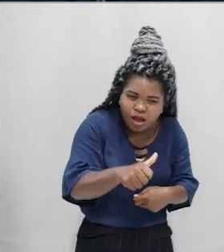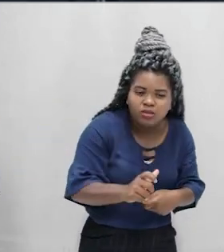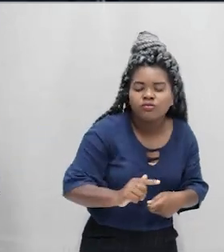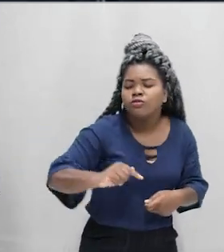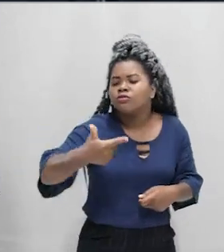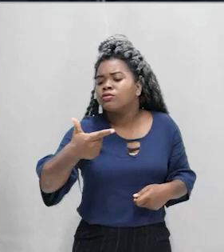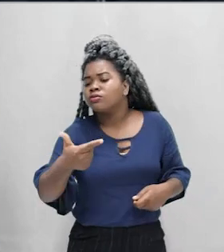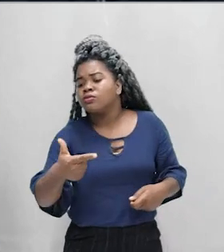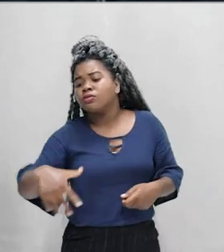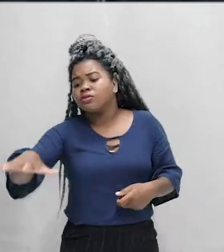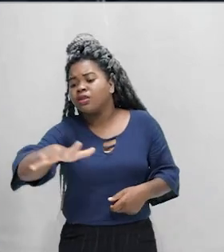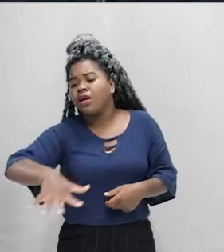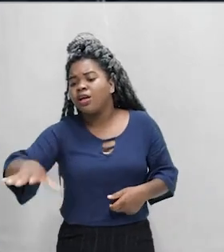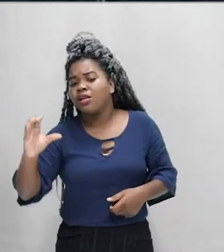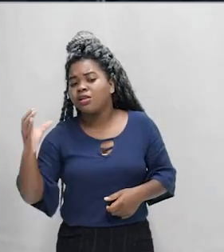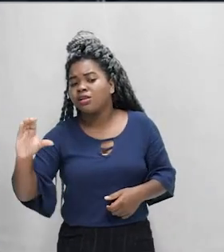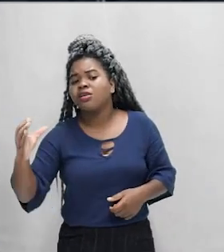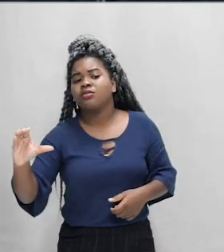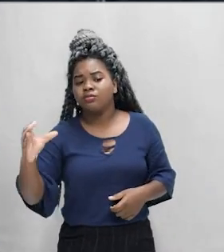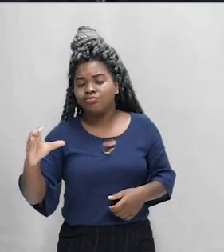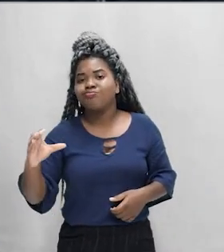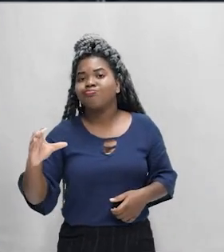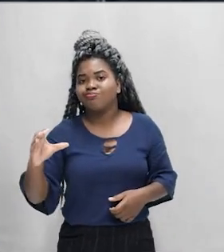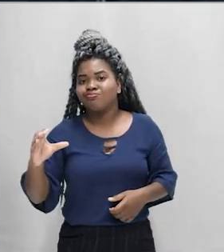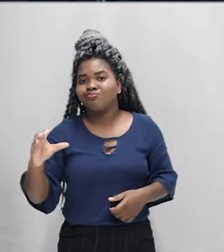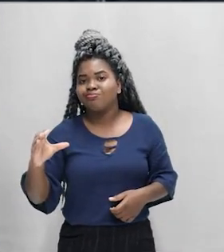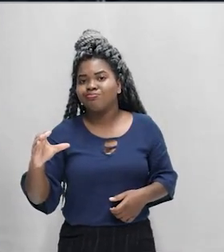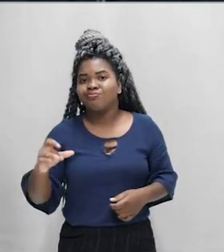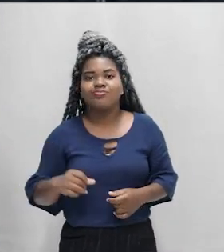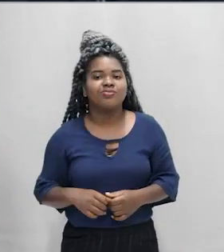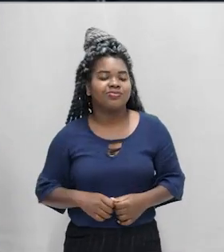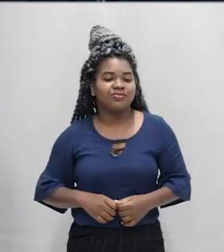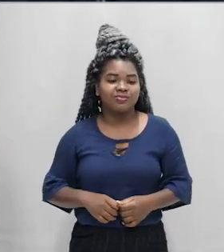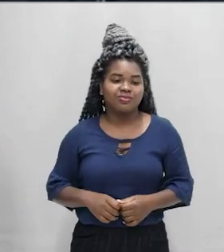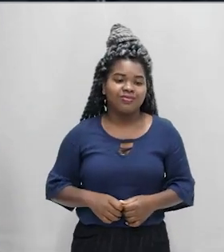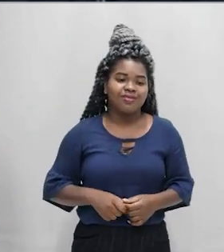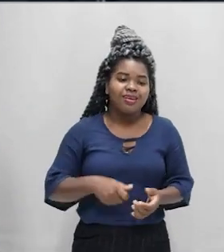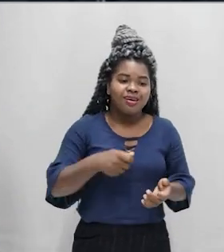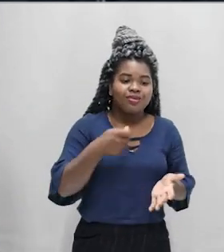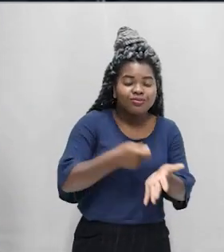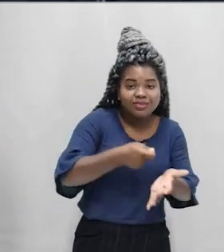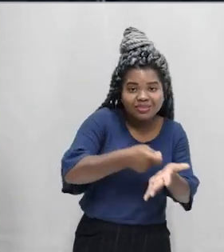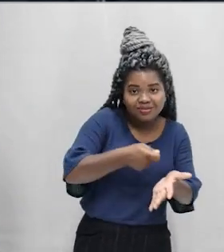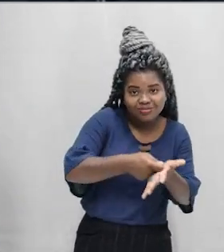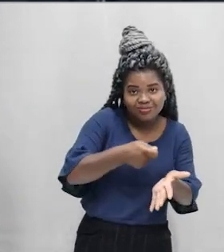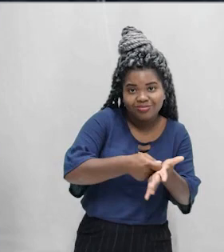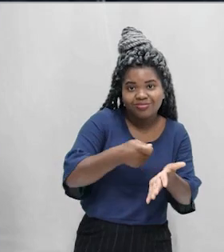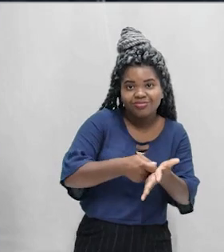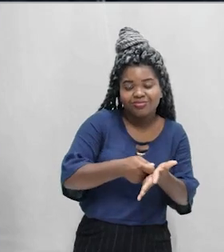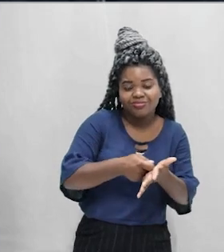campo da ciência, com o mesmo rigor. O determinismo, né,